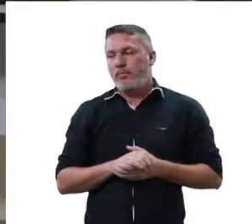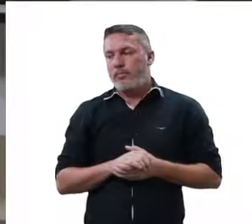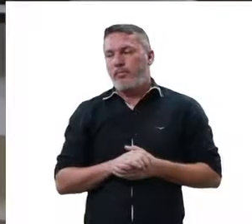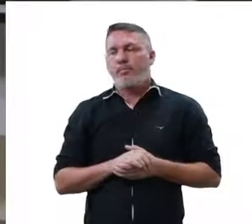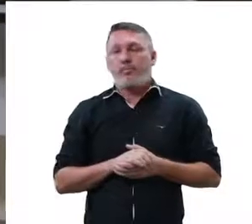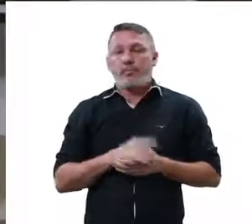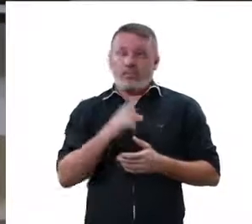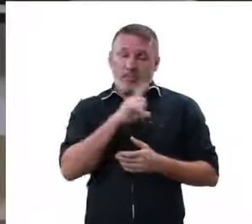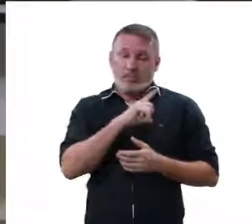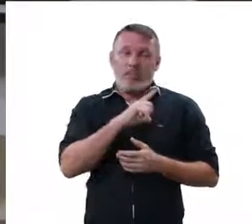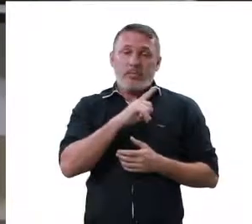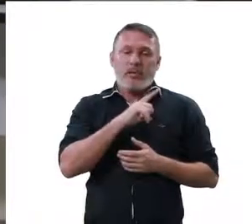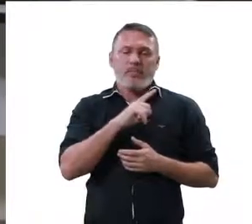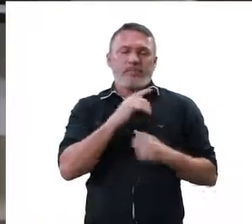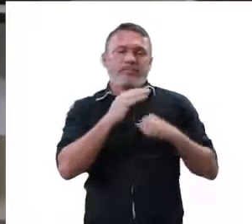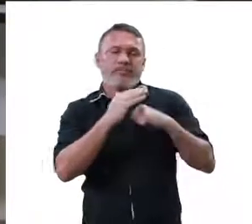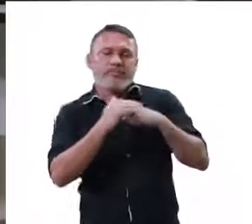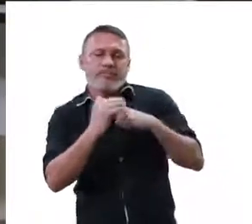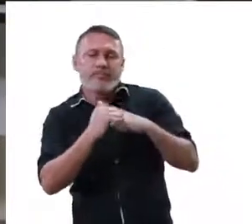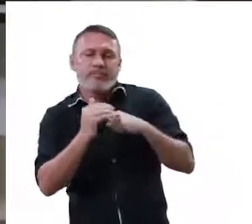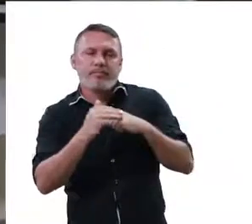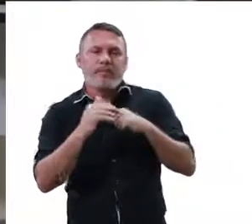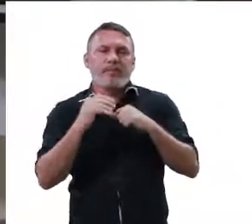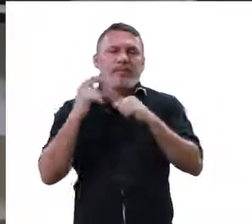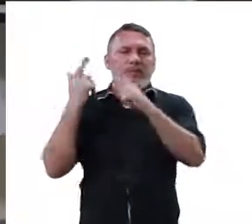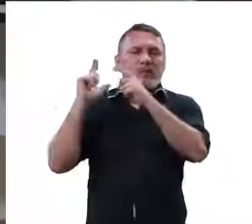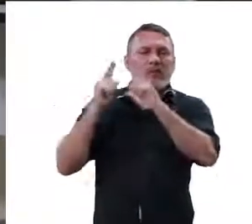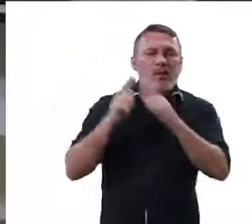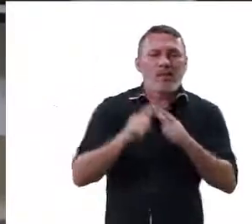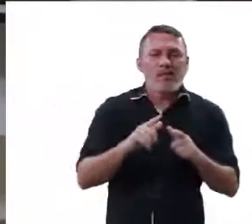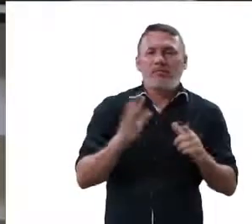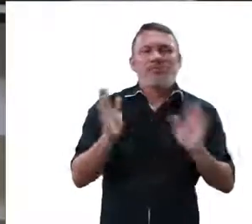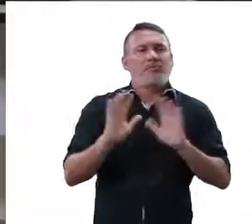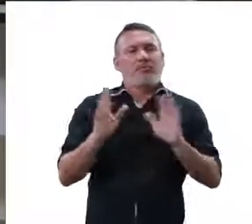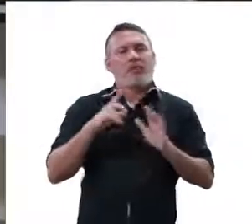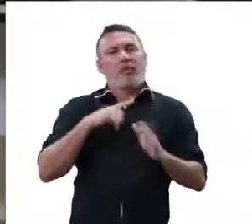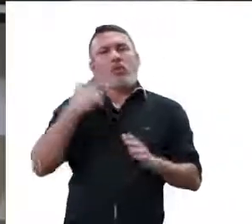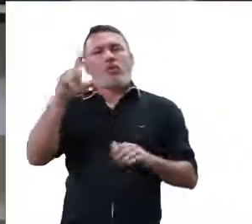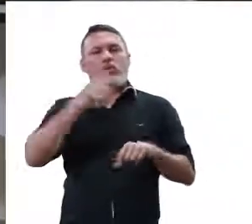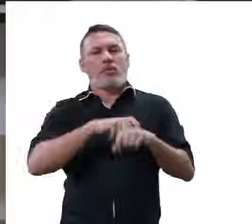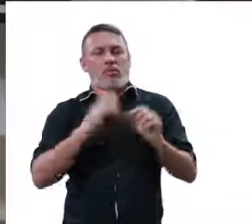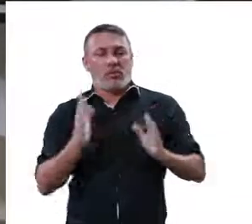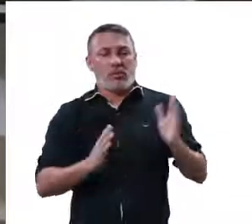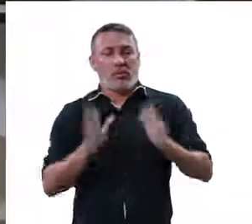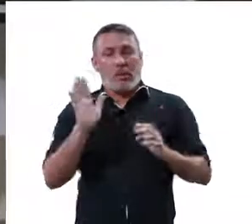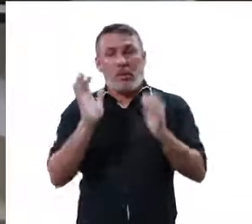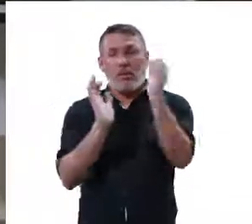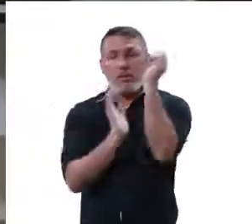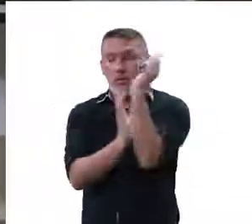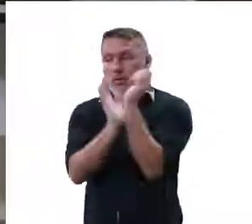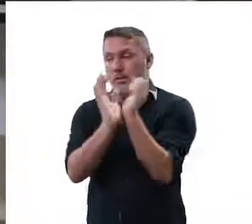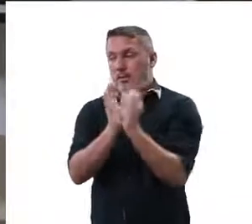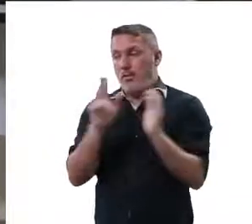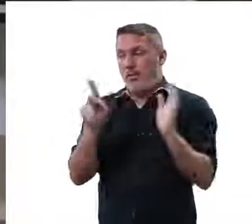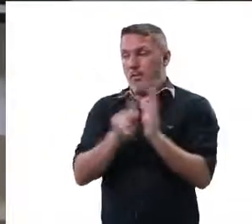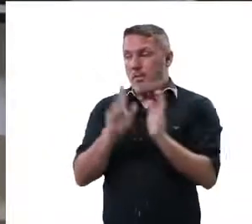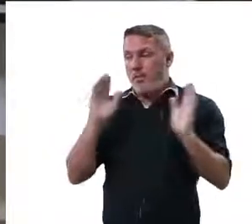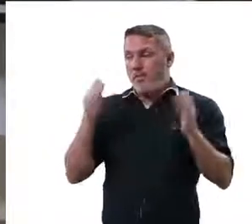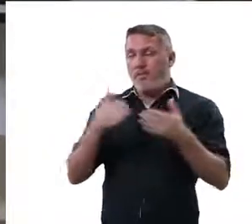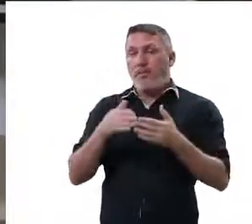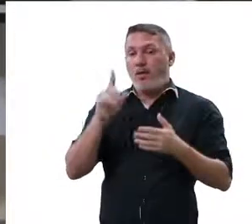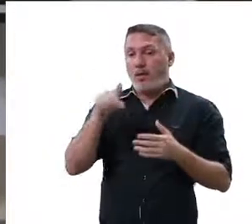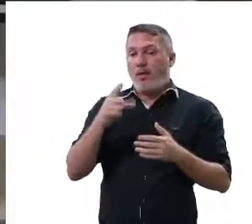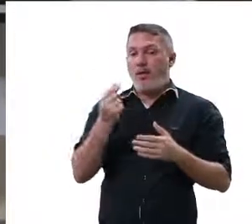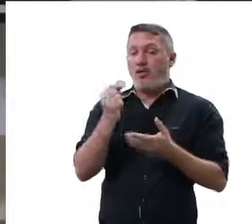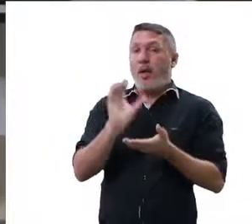O carismático tradicional, não, esses você localiza em tempos mais remotos dessa história, mas o burocrático racional é